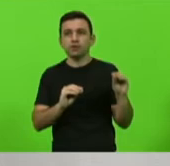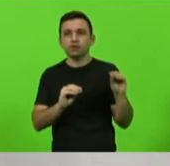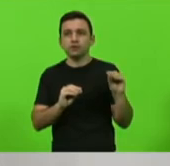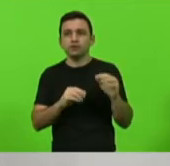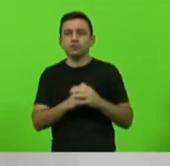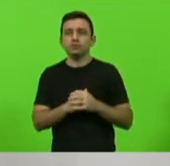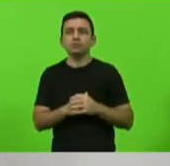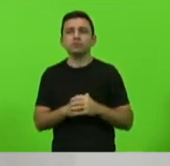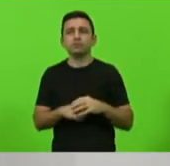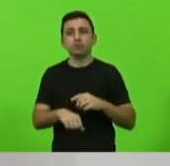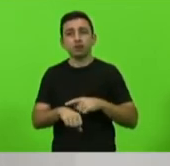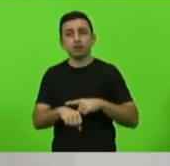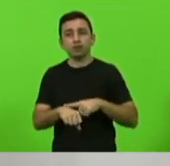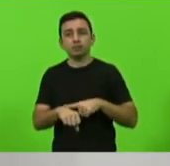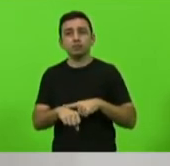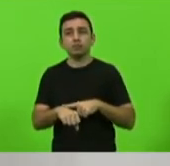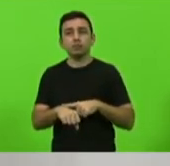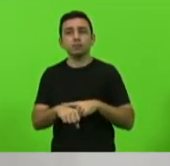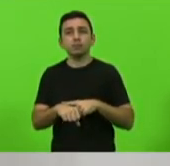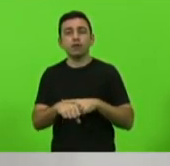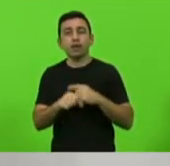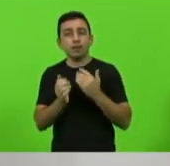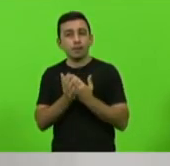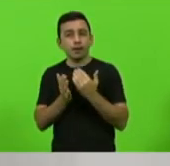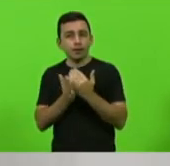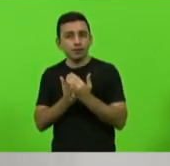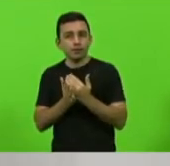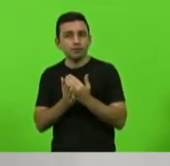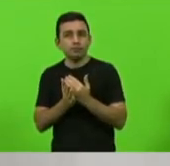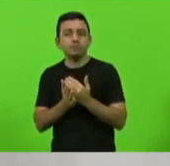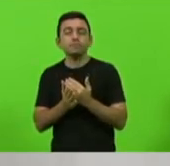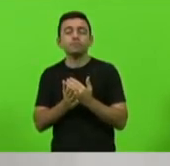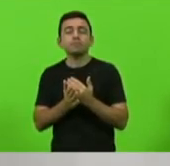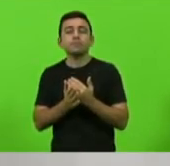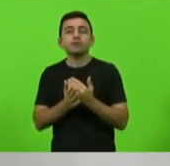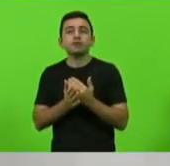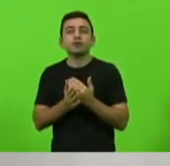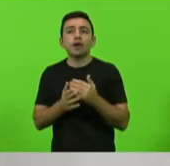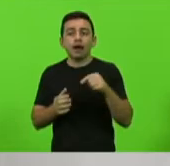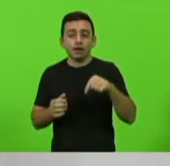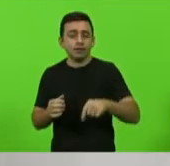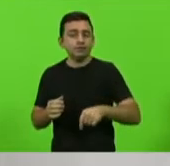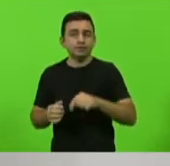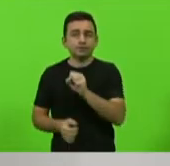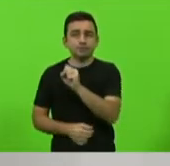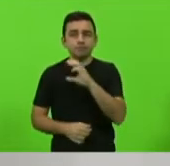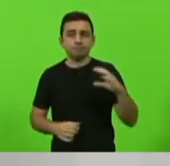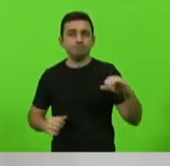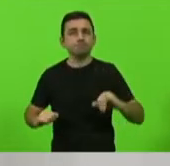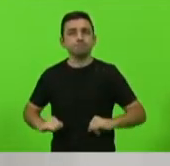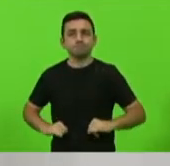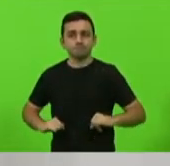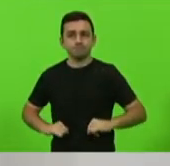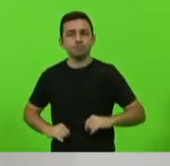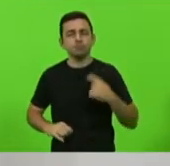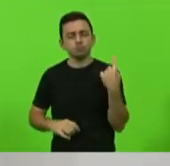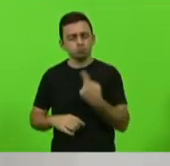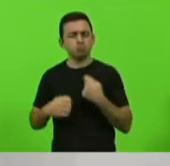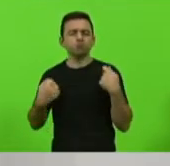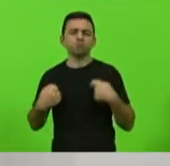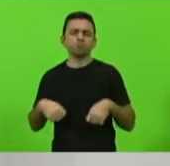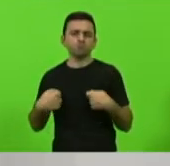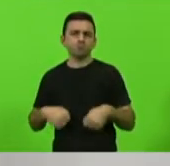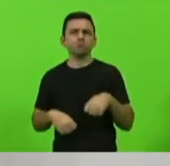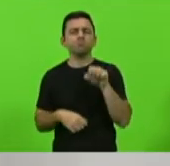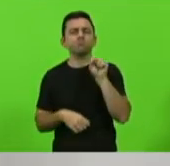do tempo, um pouco mais para aquela região, e Santa Catarina sofrendo. Então, nós temos, sim, que fazer